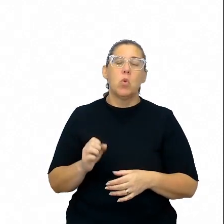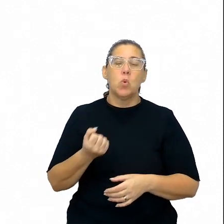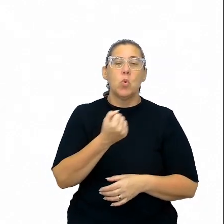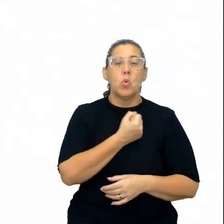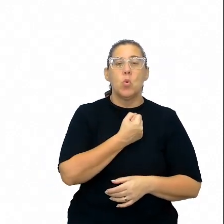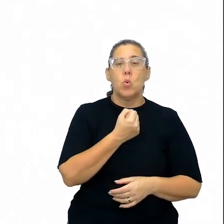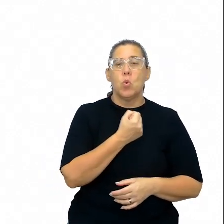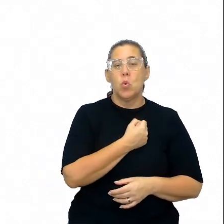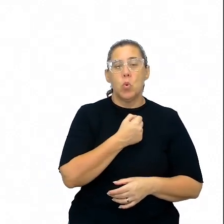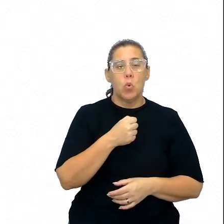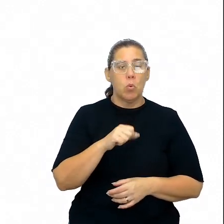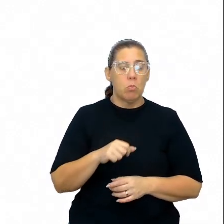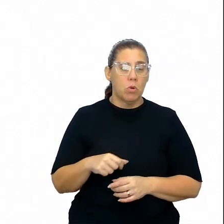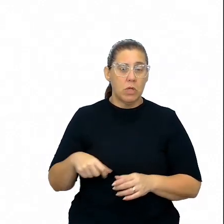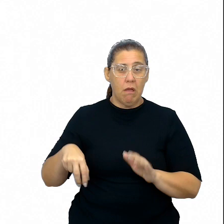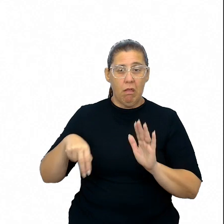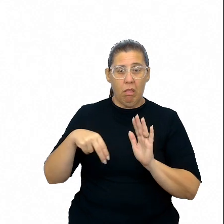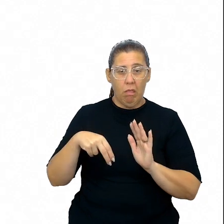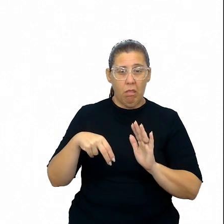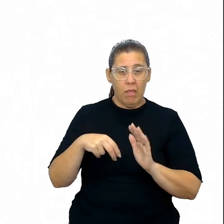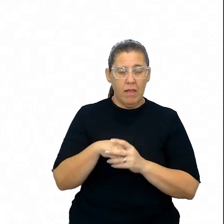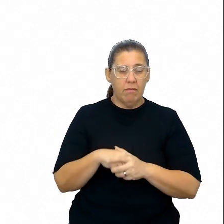nem adquiriu ainda o conjunto dos números,